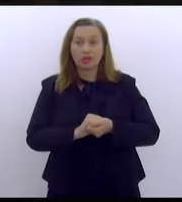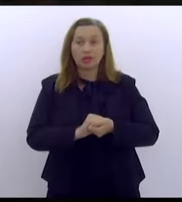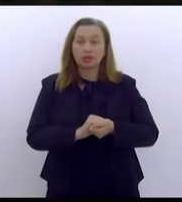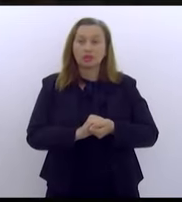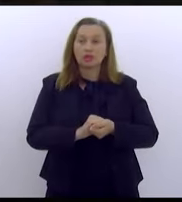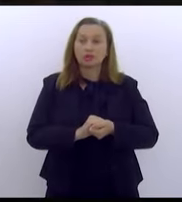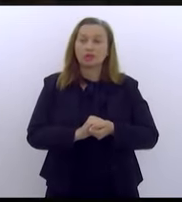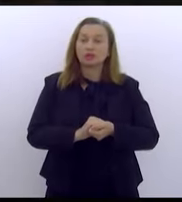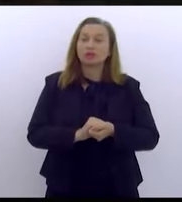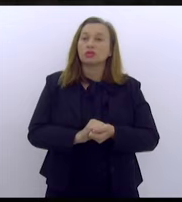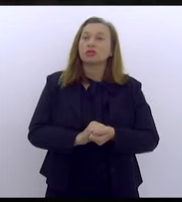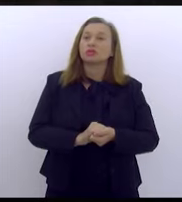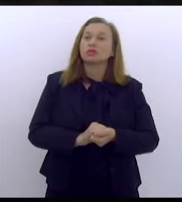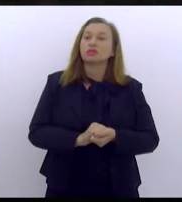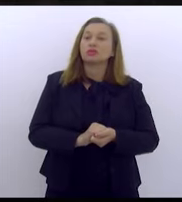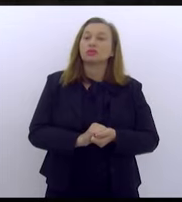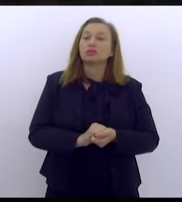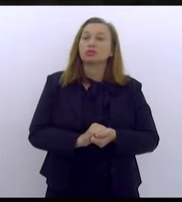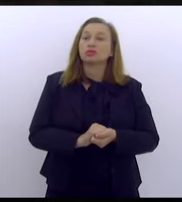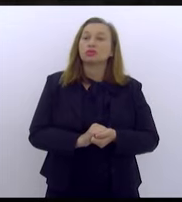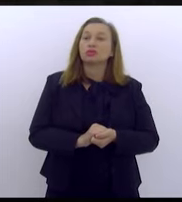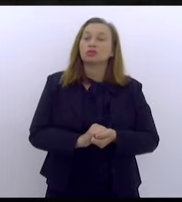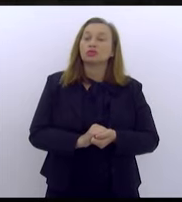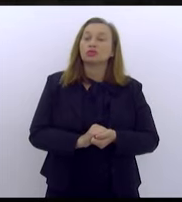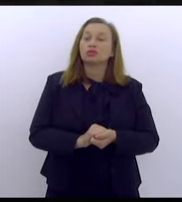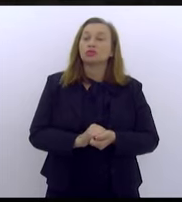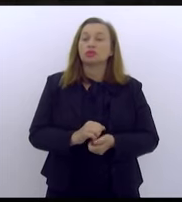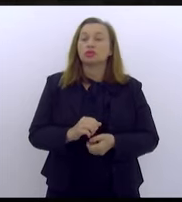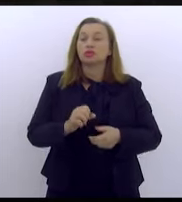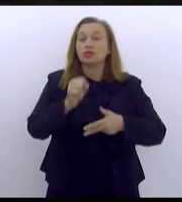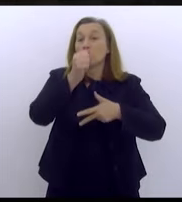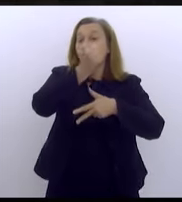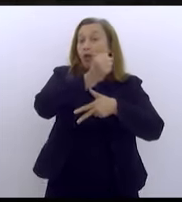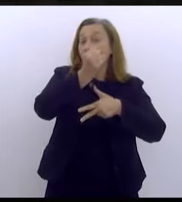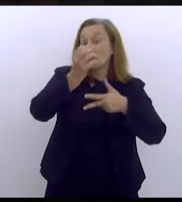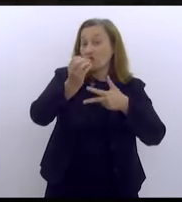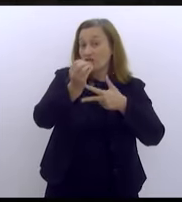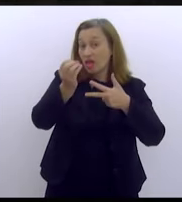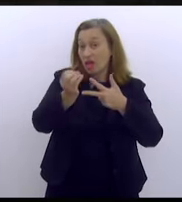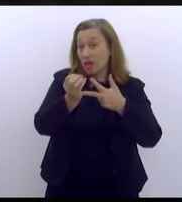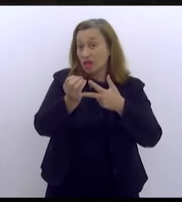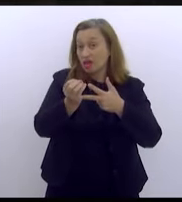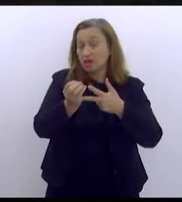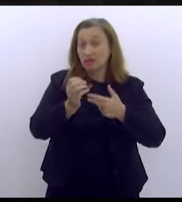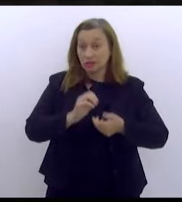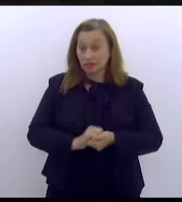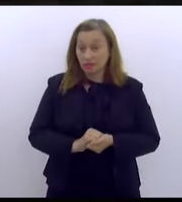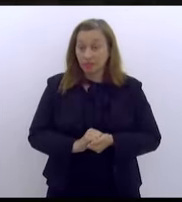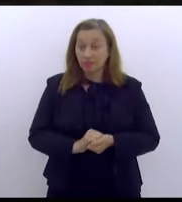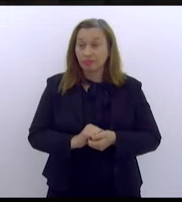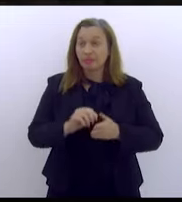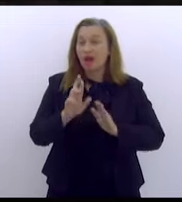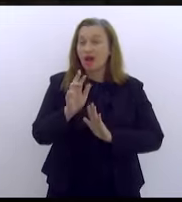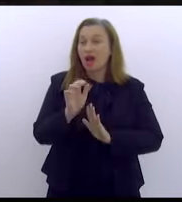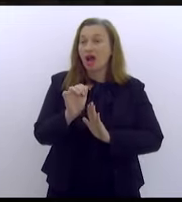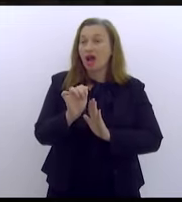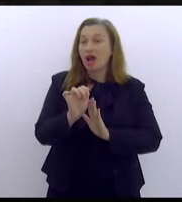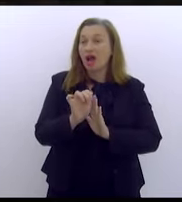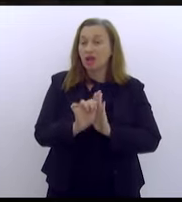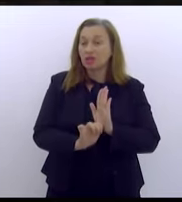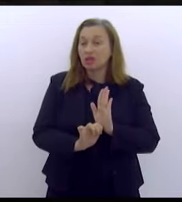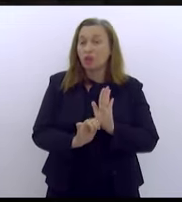Exame Nacional do Ensino Médio, o Enem, nesse último fim de semana, para a redação.